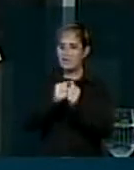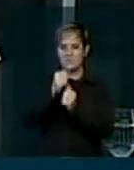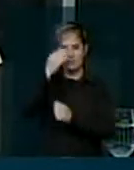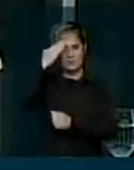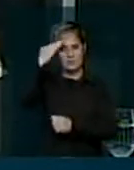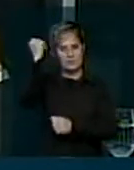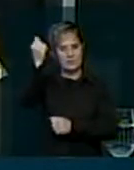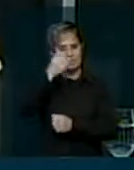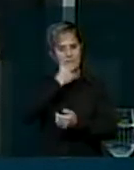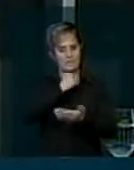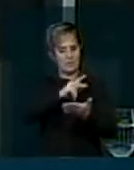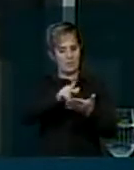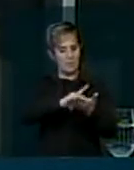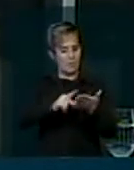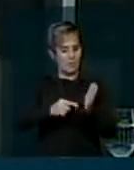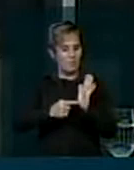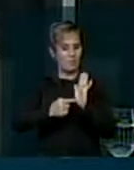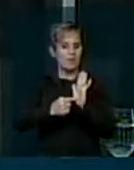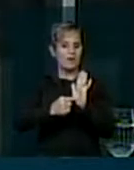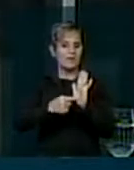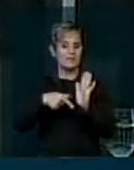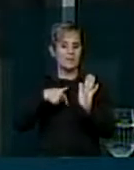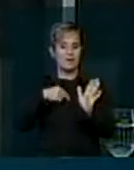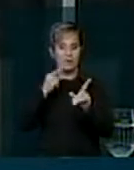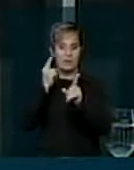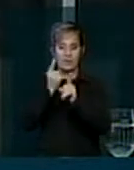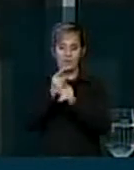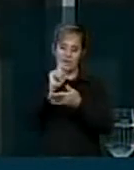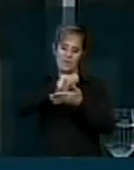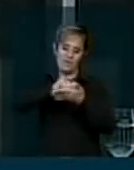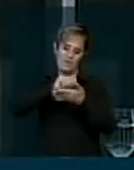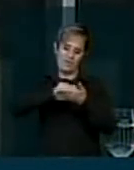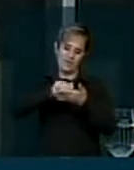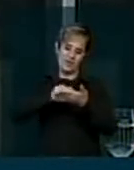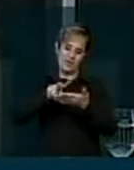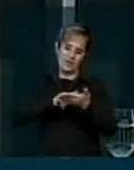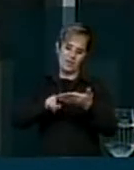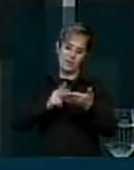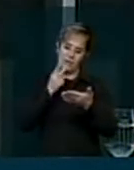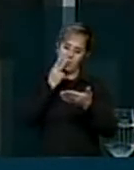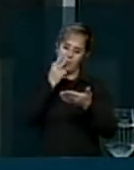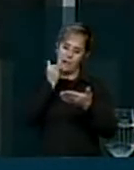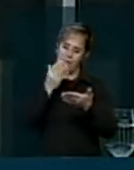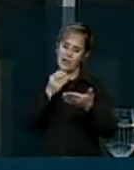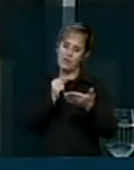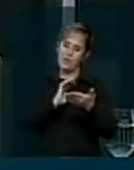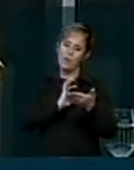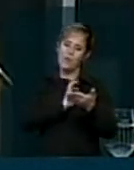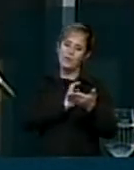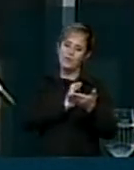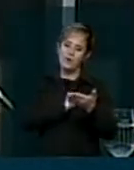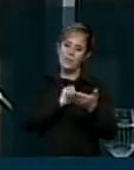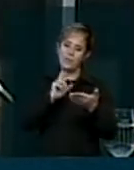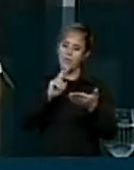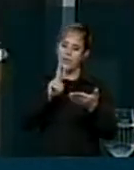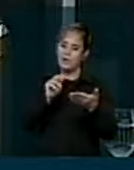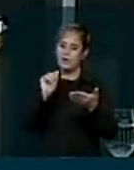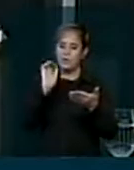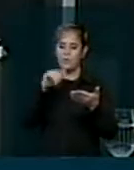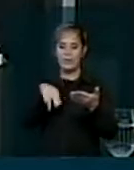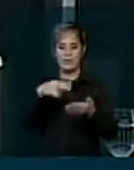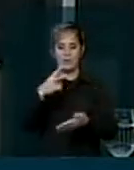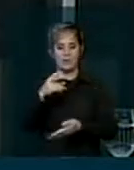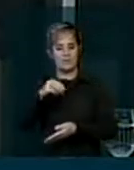ilustre poeta brasileiro, eu encontrei aqui uma dedicatória: Pai, com muito amor, Juan, 20 de maio